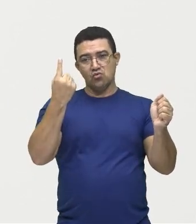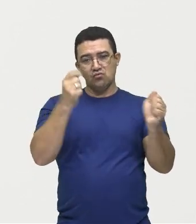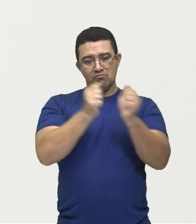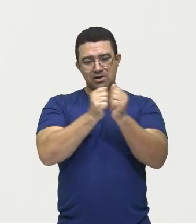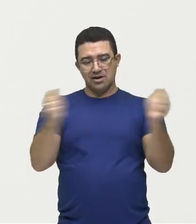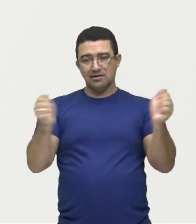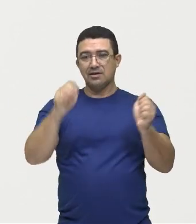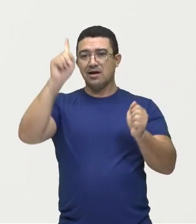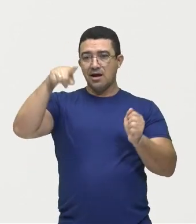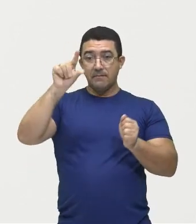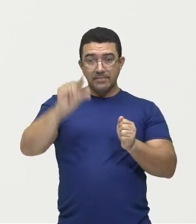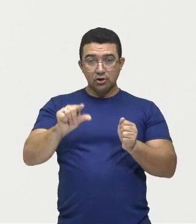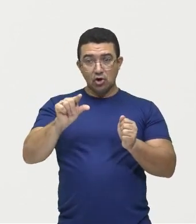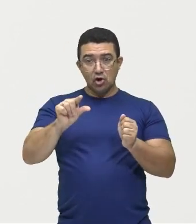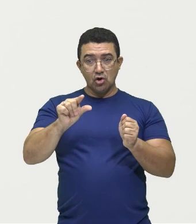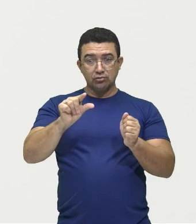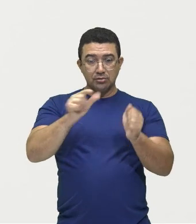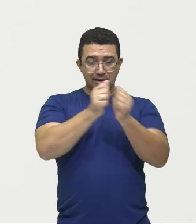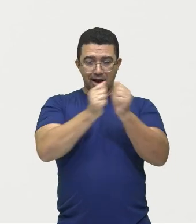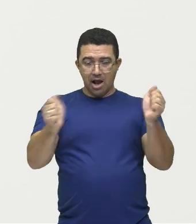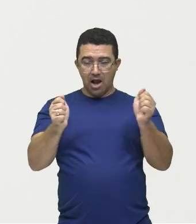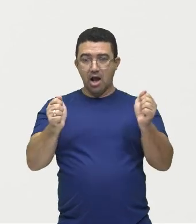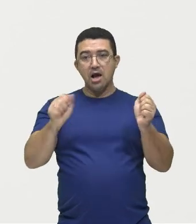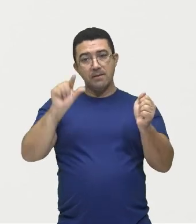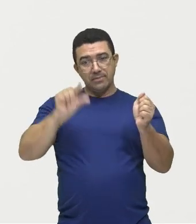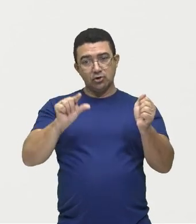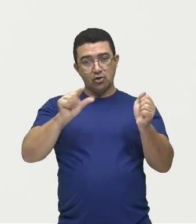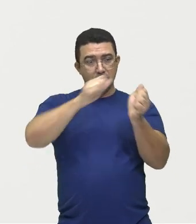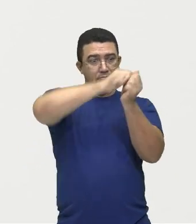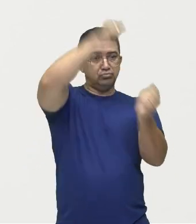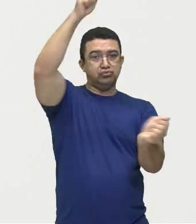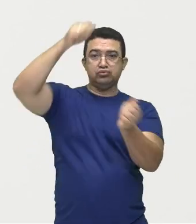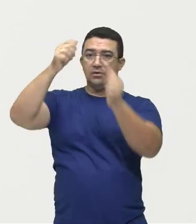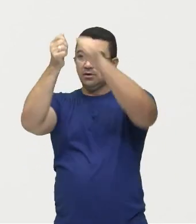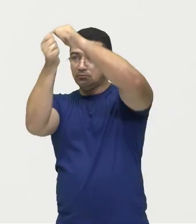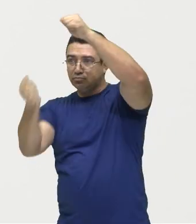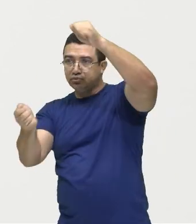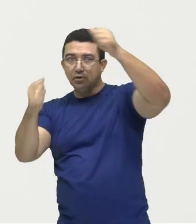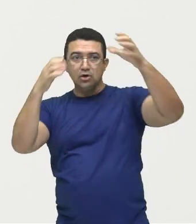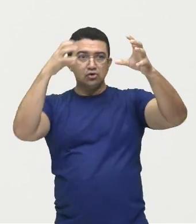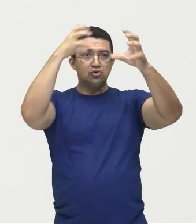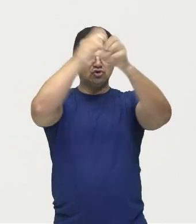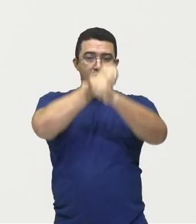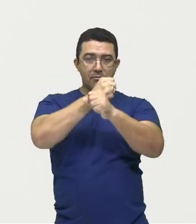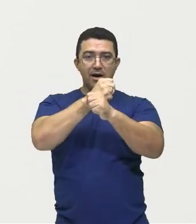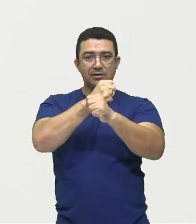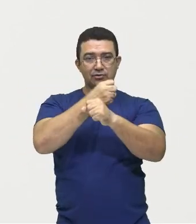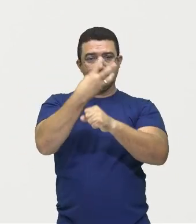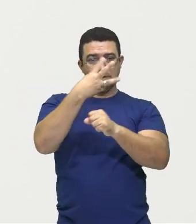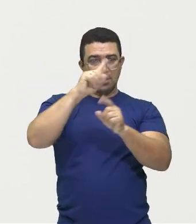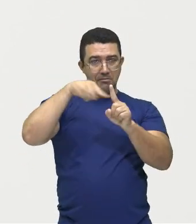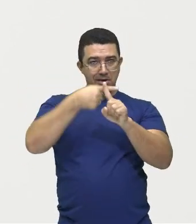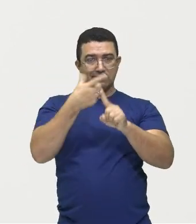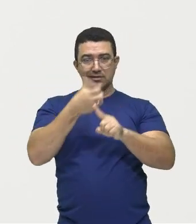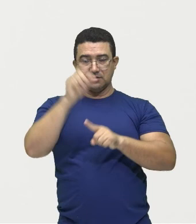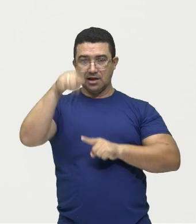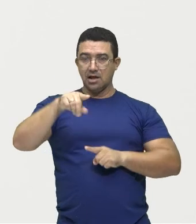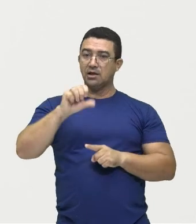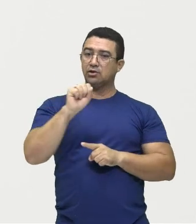que a soma dos outros. Então, vejam, somando 3 mais 6 vai dar 9,